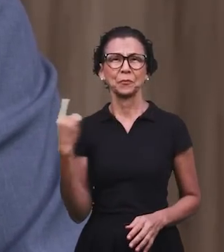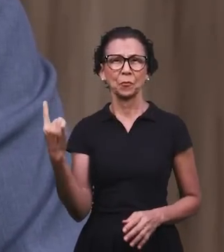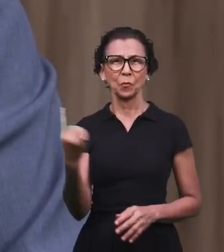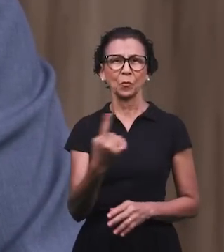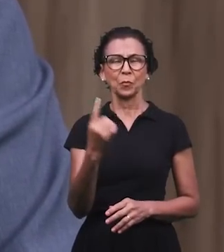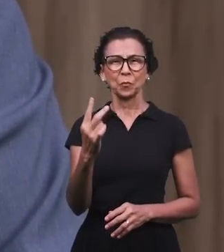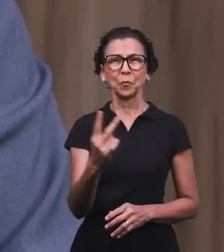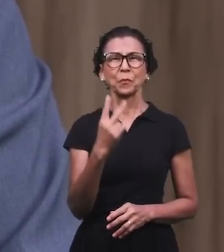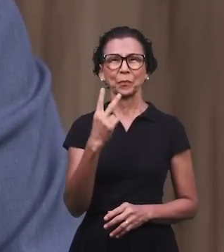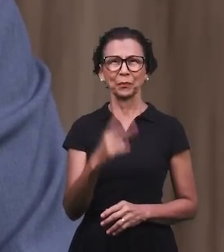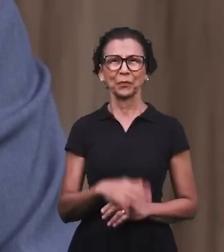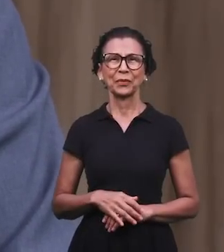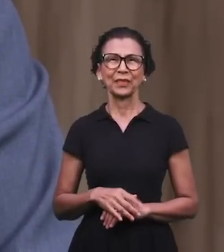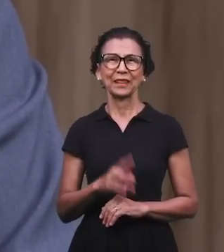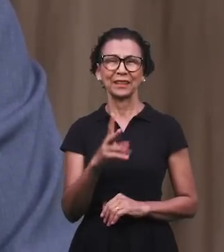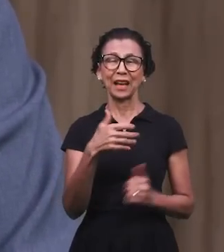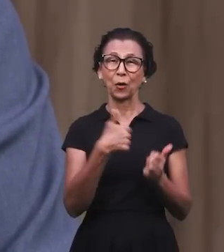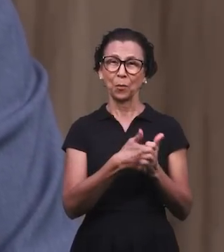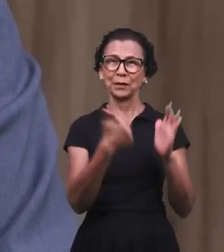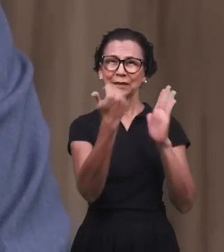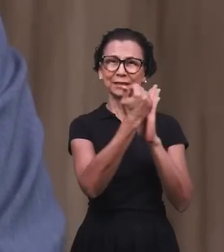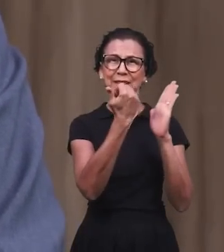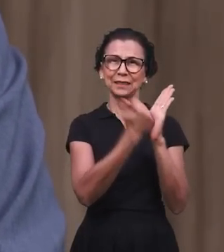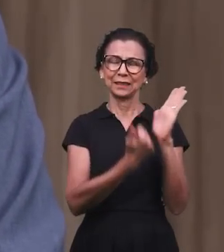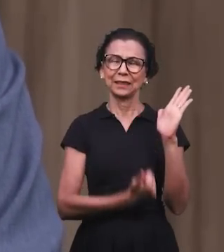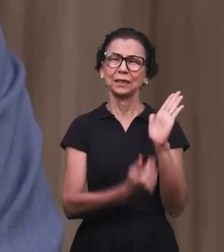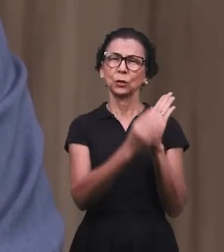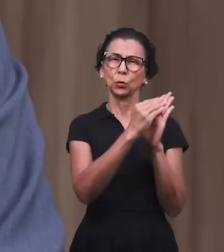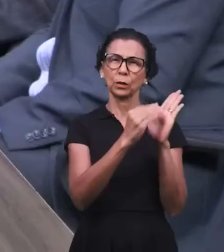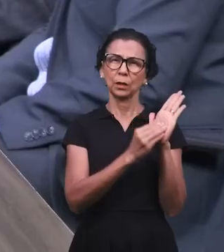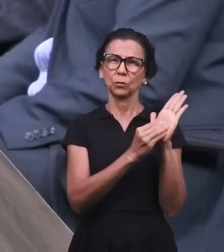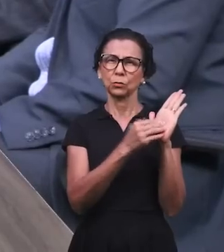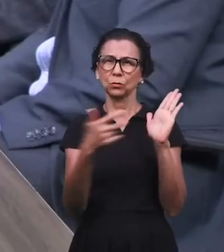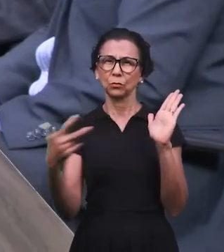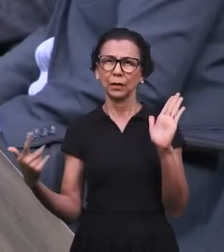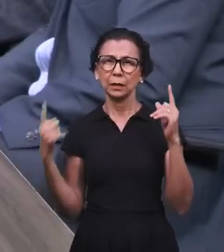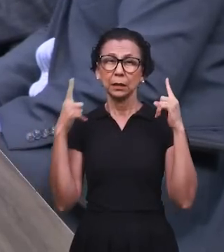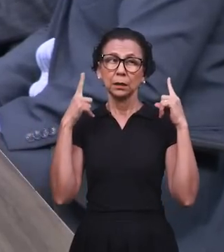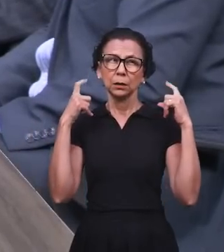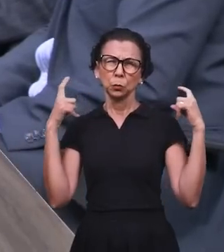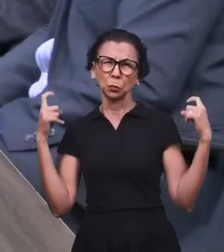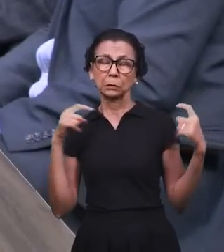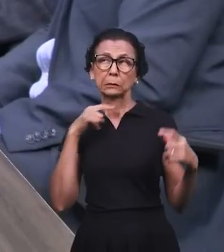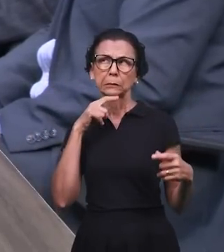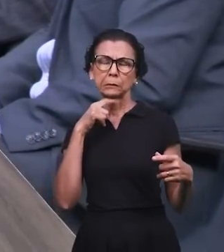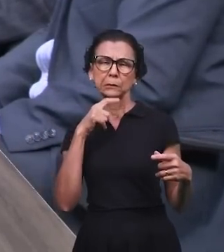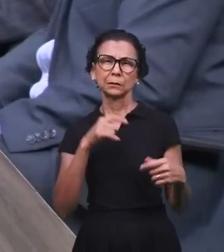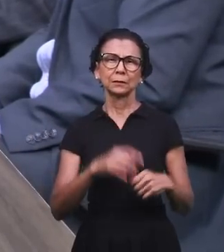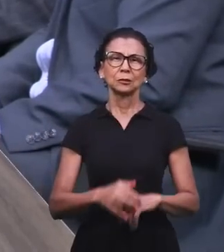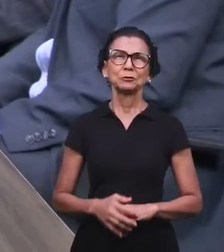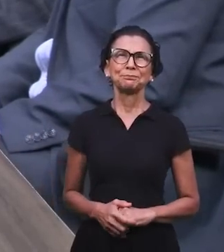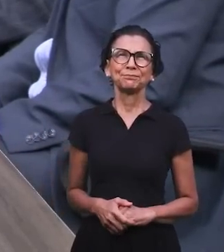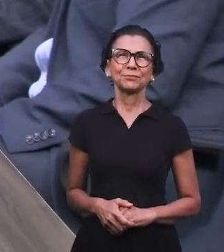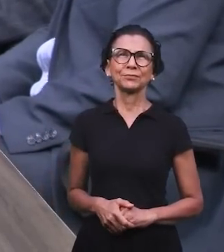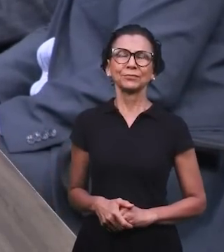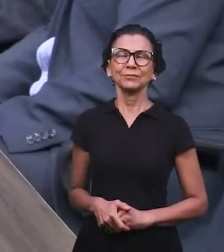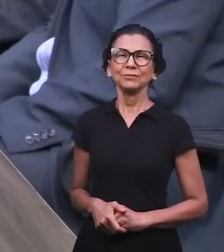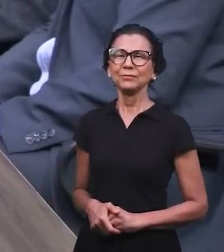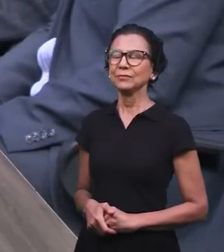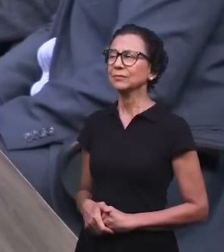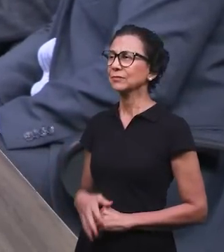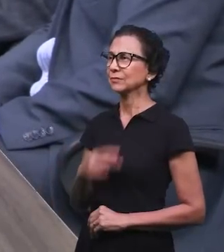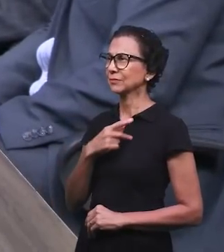de episódios sobre o sonido incerto. Pai do Senhor, pastor Miguel. Também o pastor Miguel está conosco desde o início desse assunto, né, pastor? Paz do